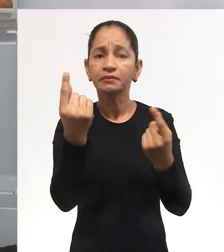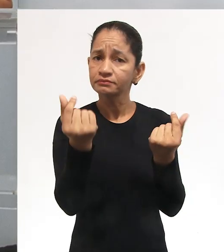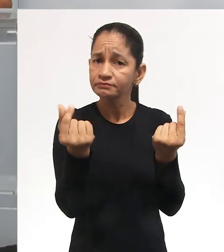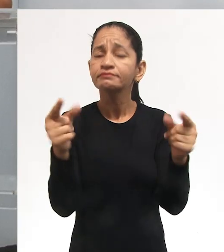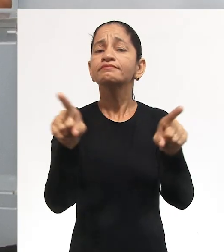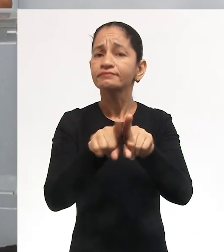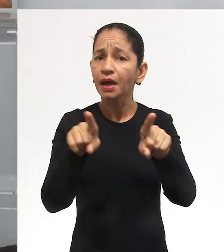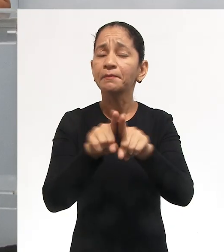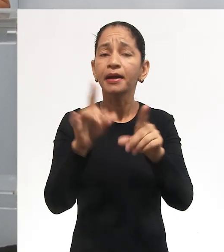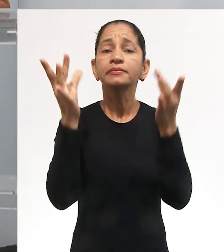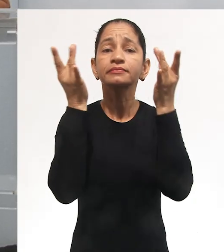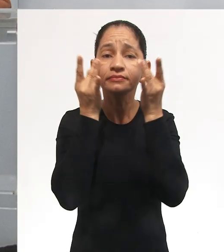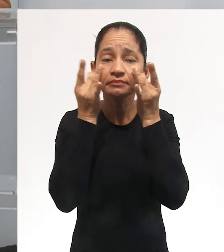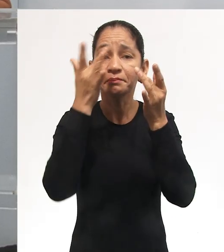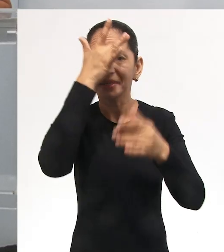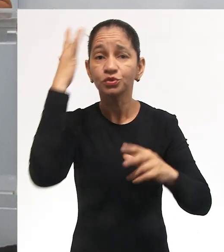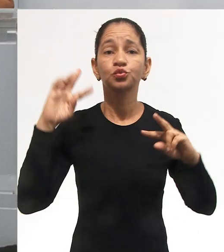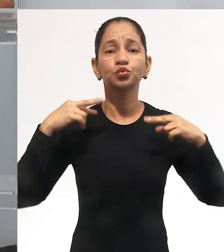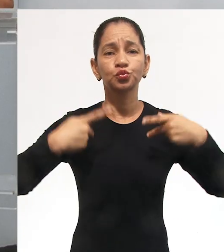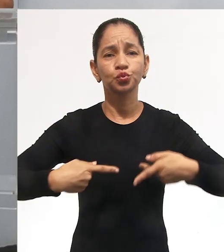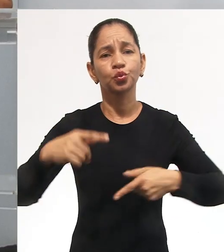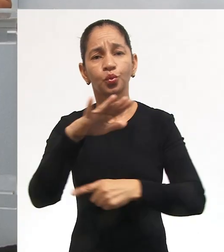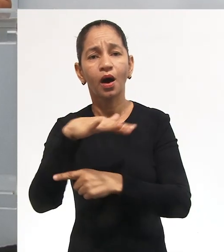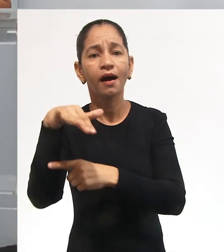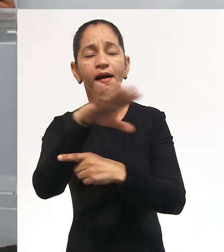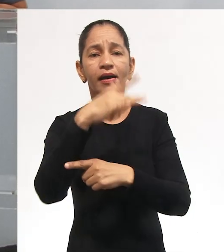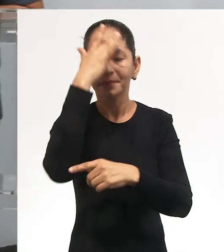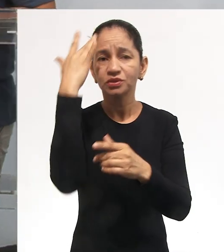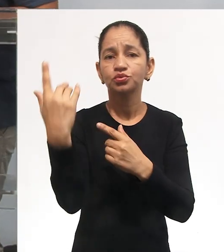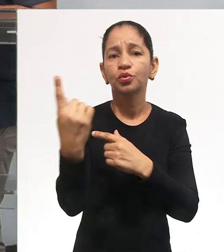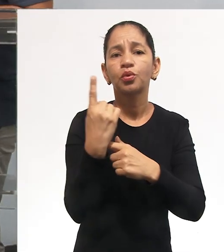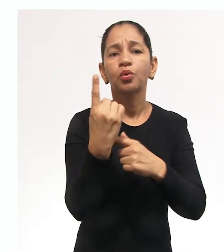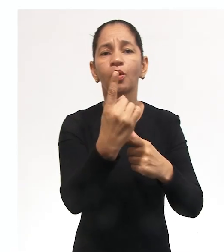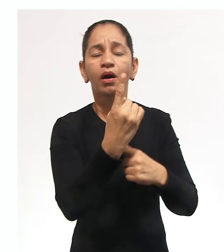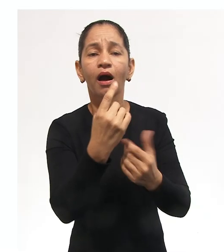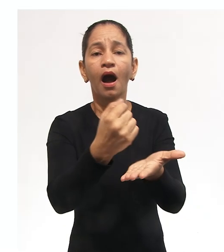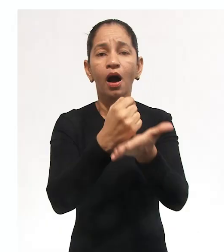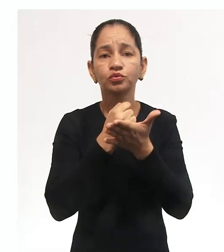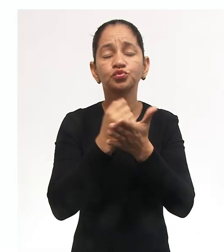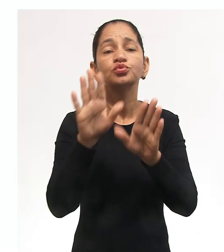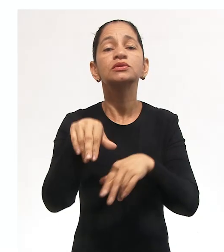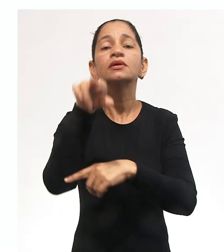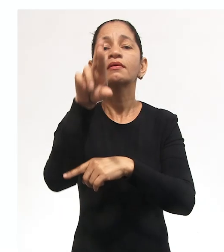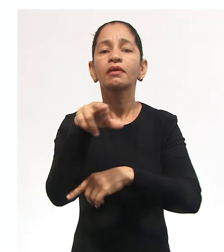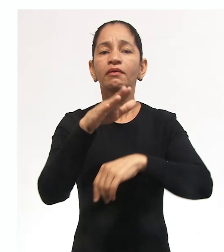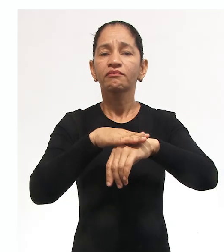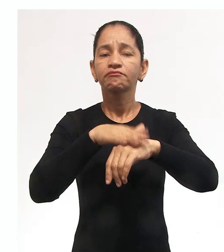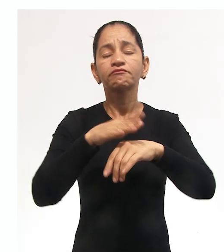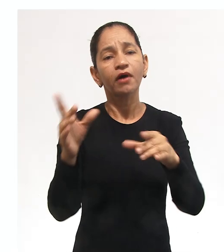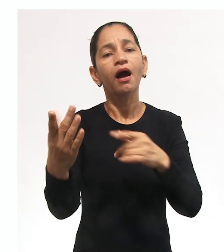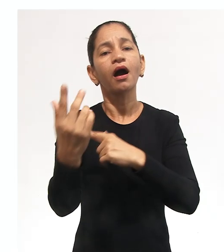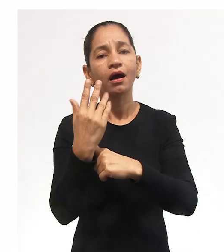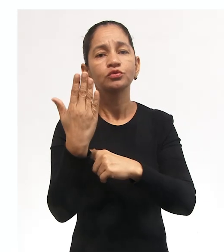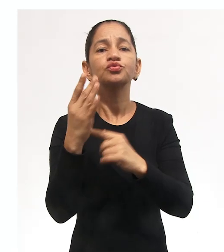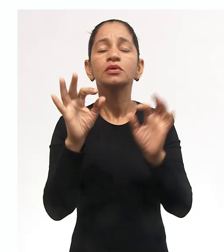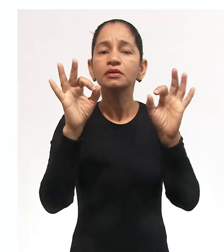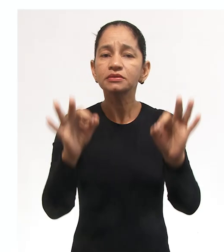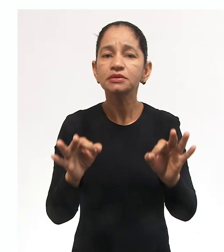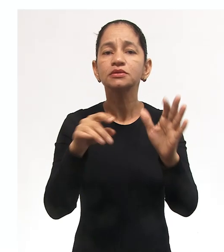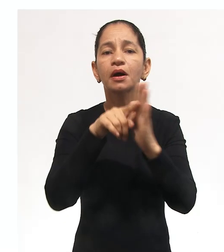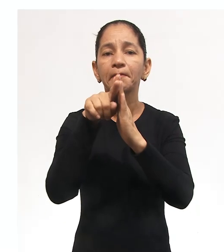não só financeiro, mas também humano, né, de materiais, tá bom? É você trazer esse detalhamento das etapas